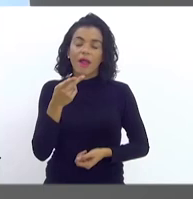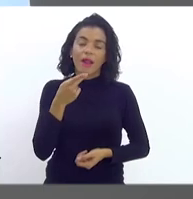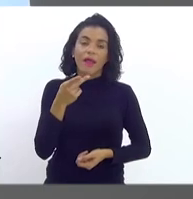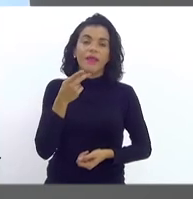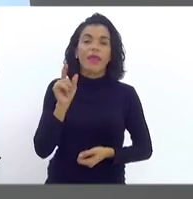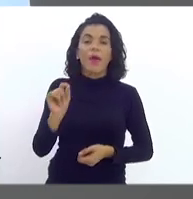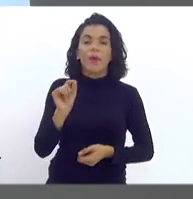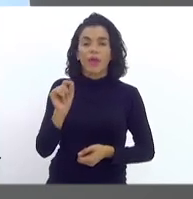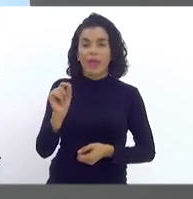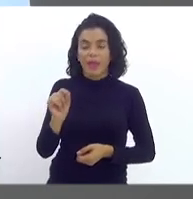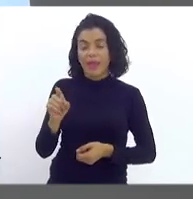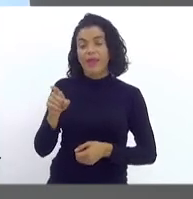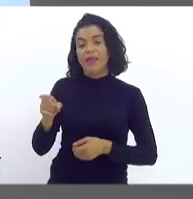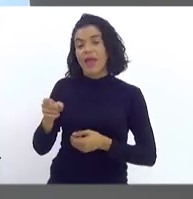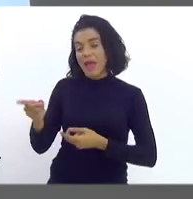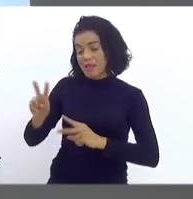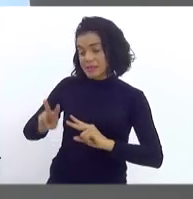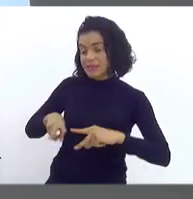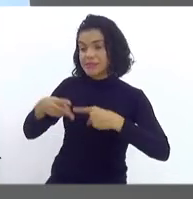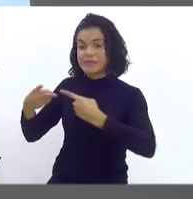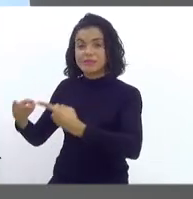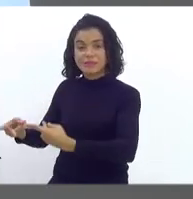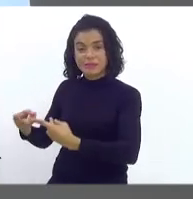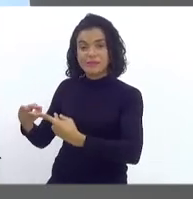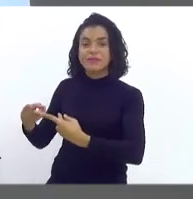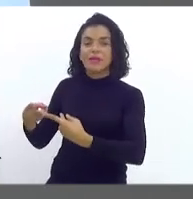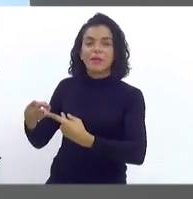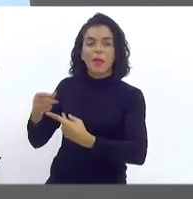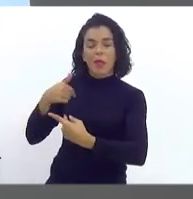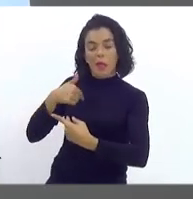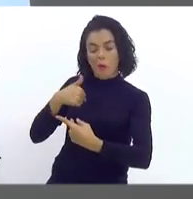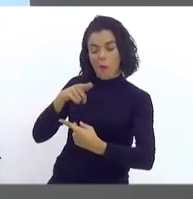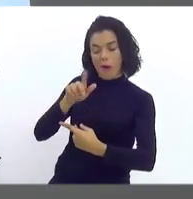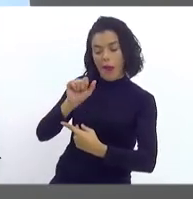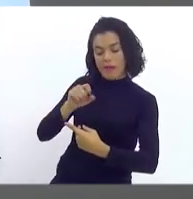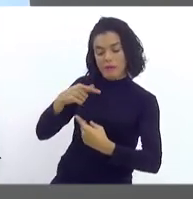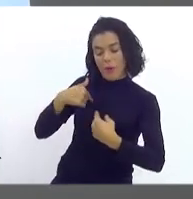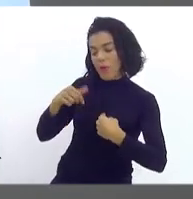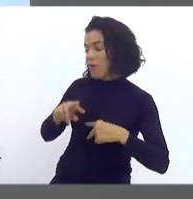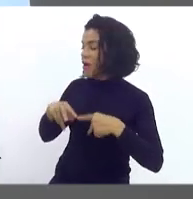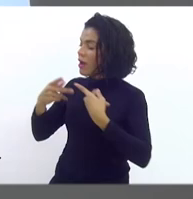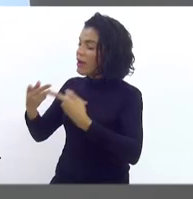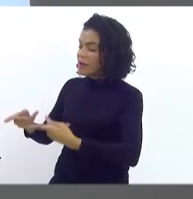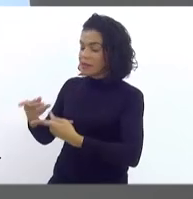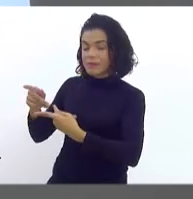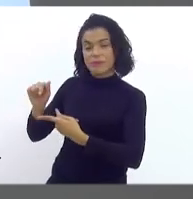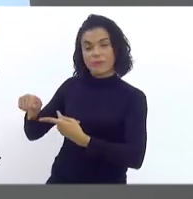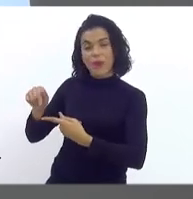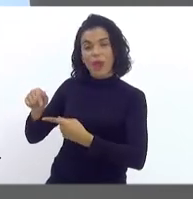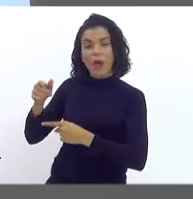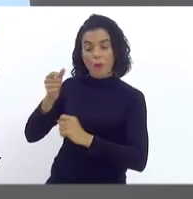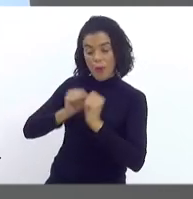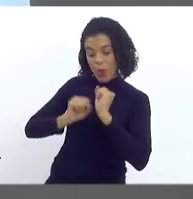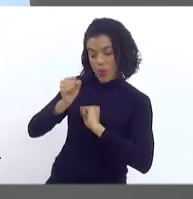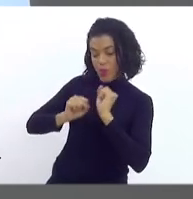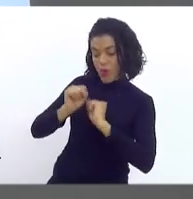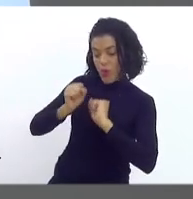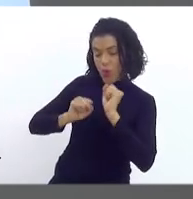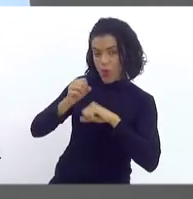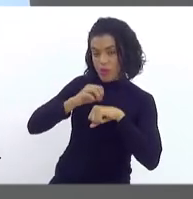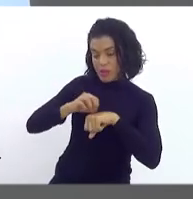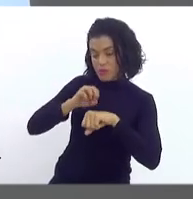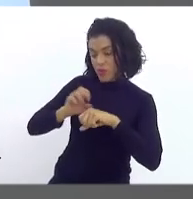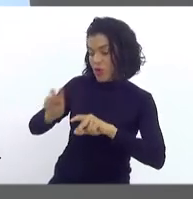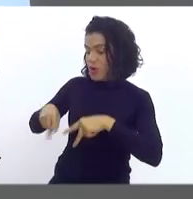ponto de entrada, que é o ponto de transferência de custódia, onde o gás é transferido do produtor,